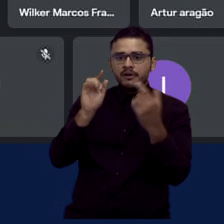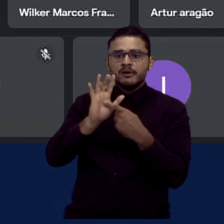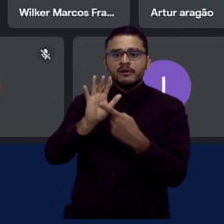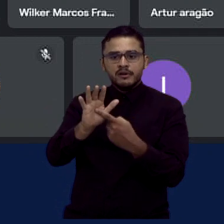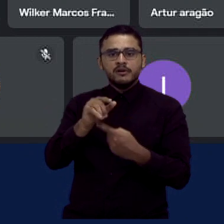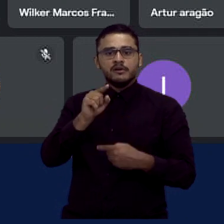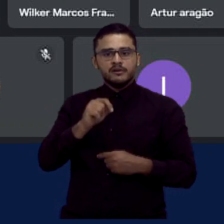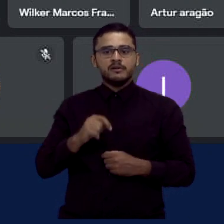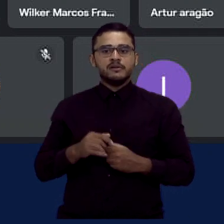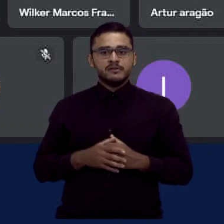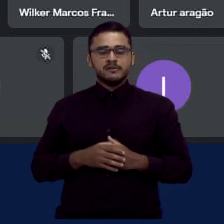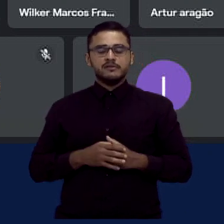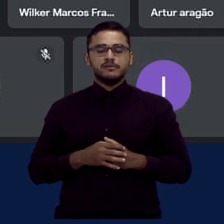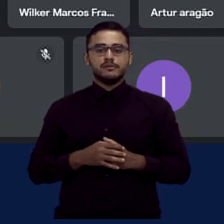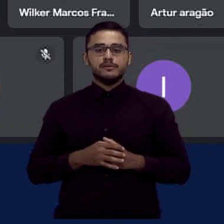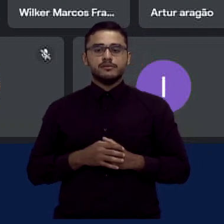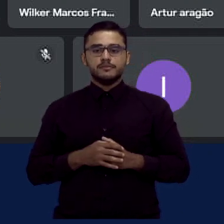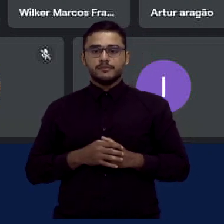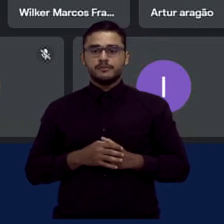sarjeta.